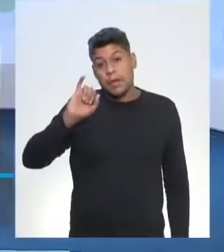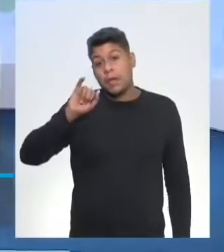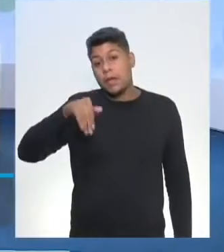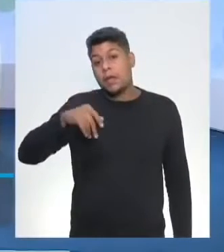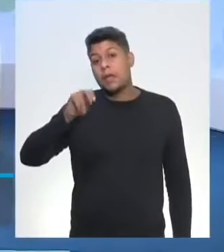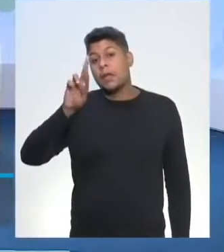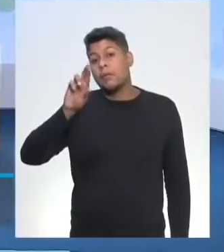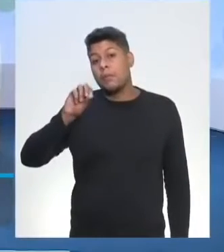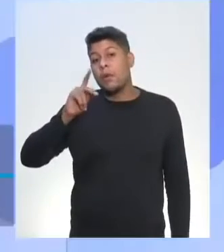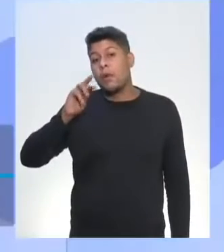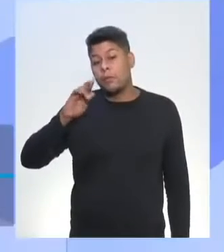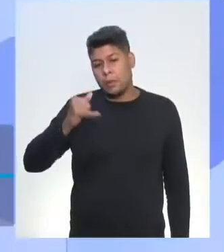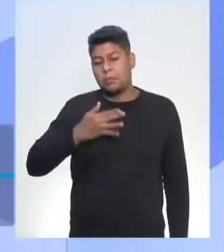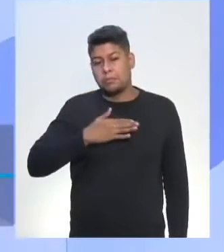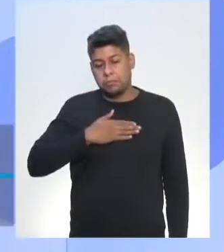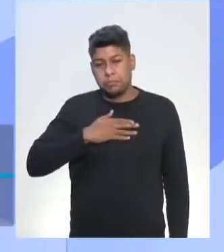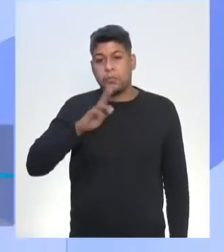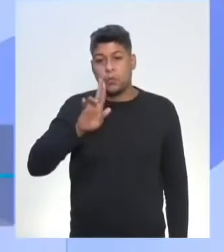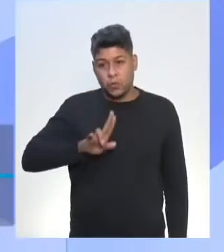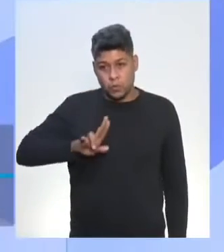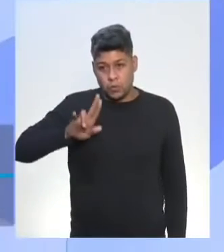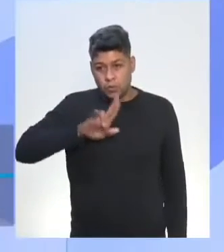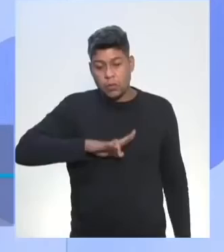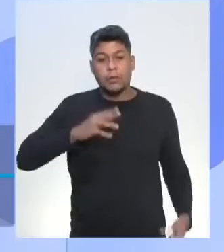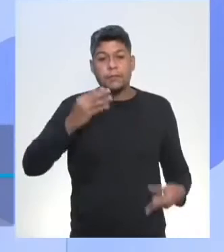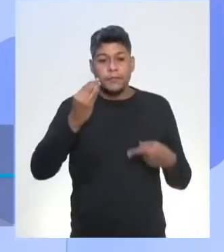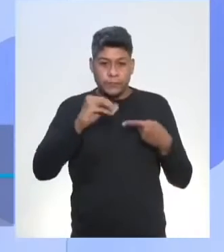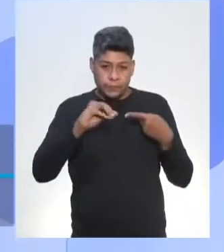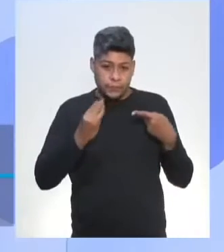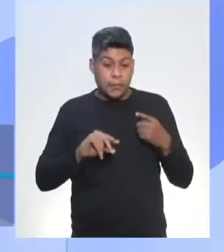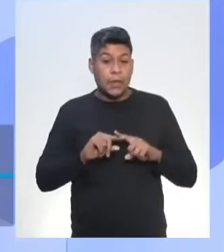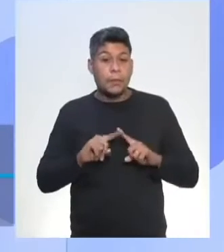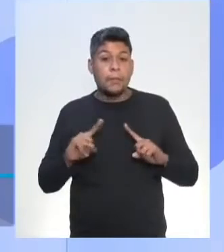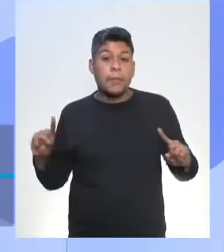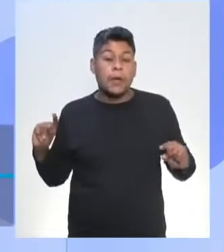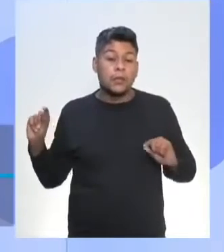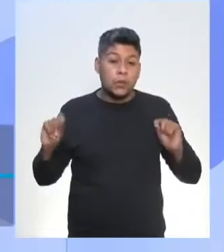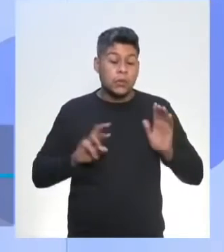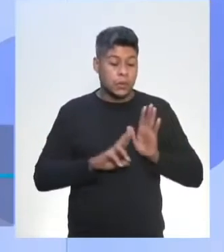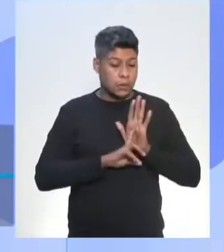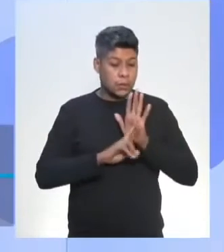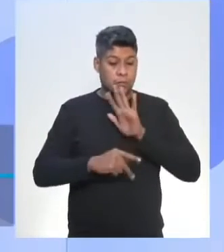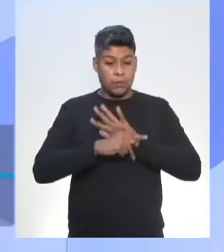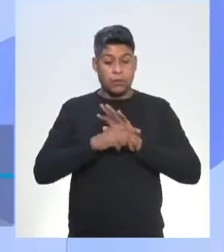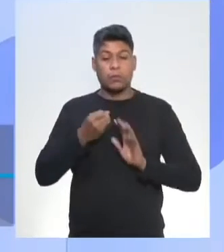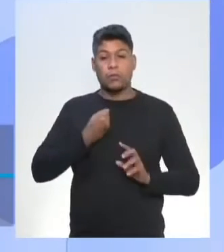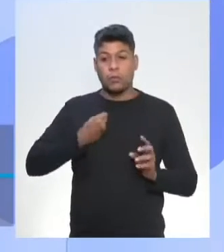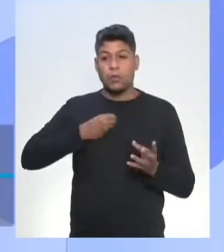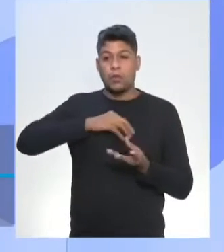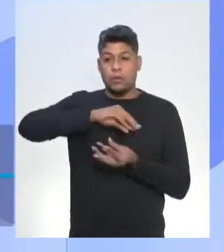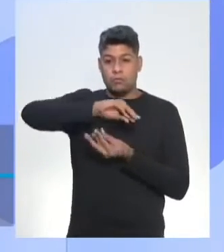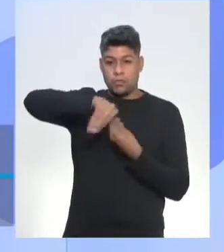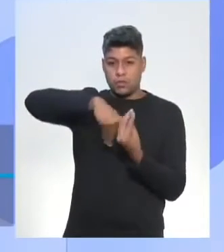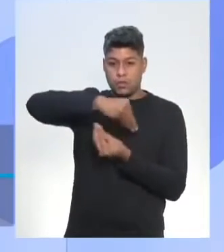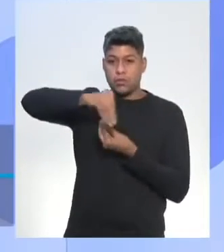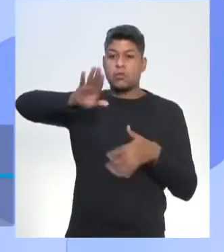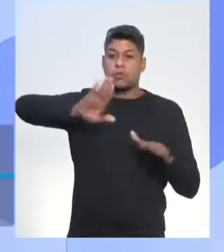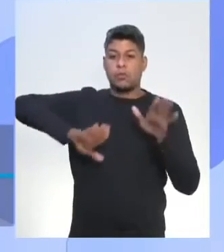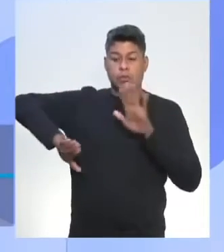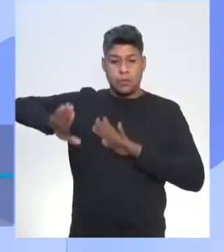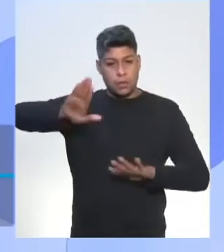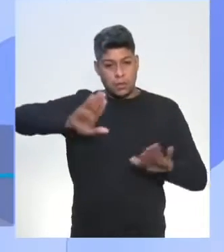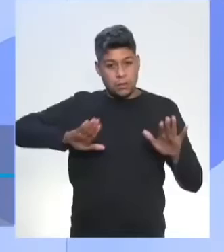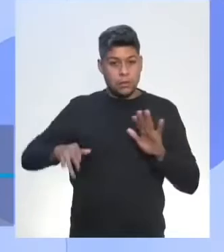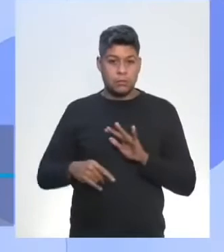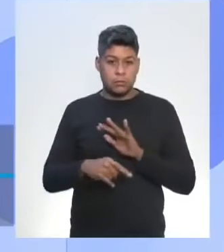imprópria eu tenho eu tenho preferência de utilização dessa fração imprópria mas a representação do número misto cuidado né